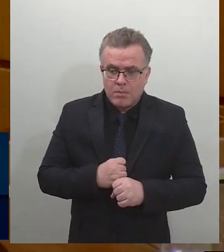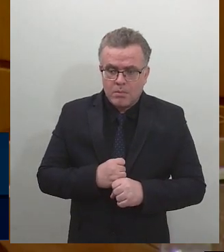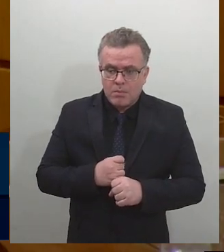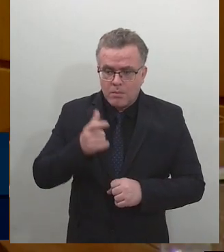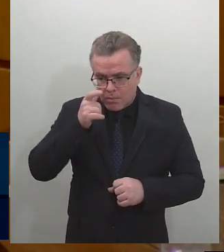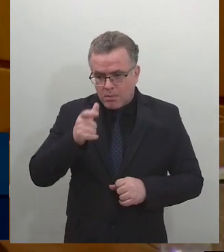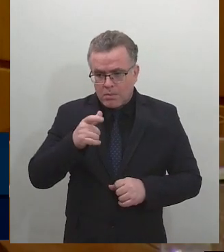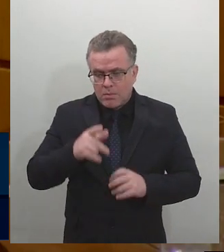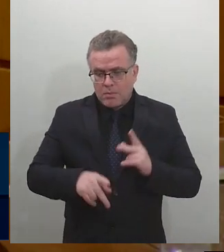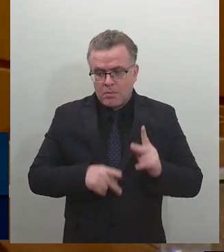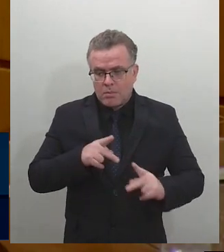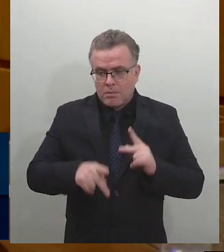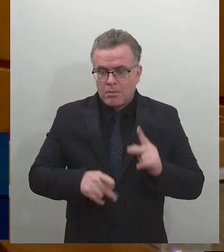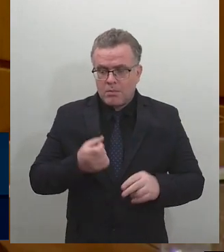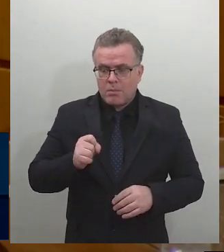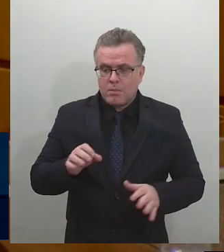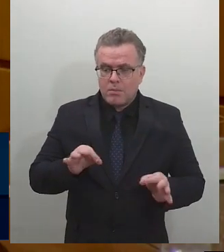sergipanas,